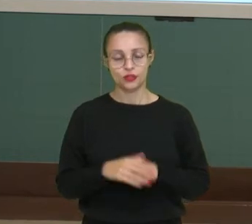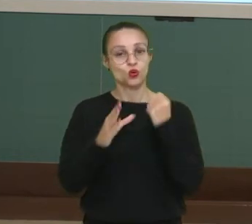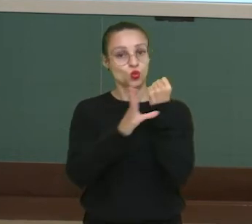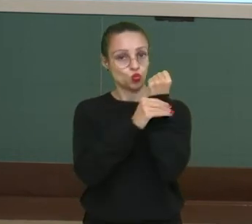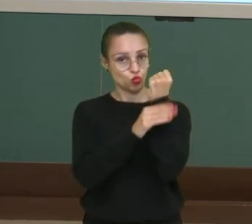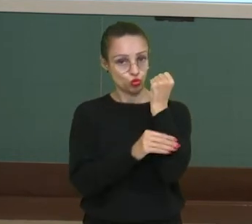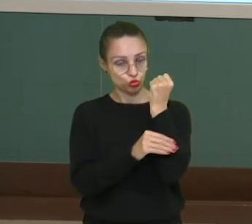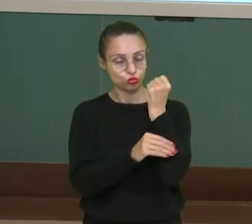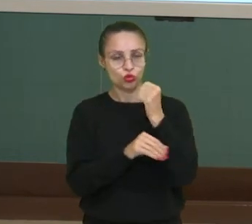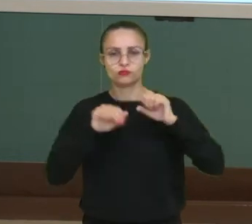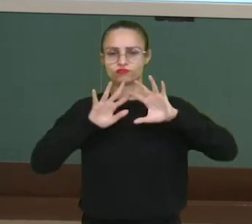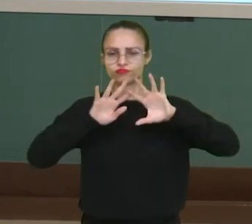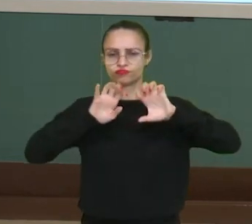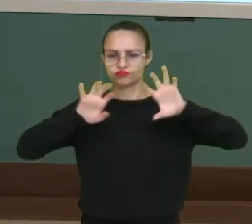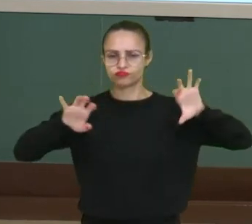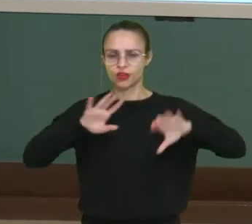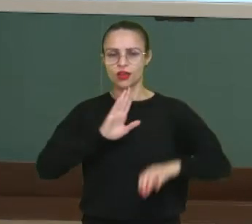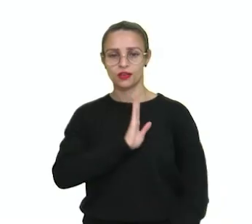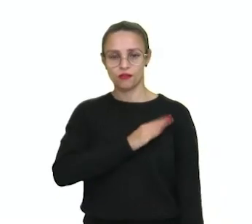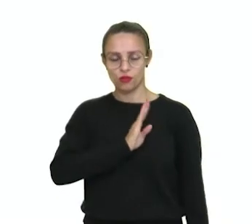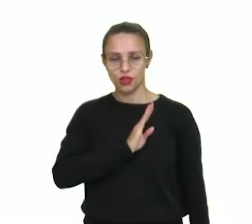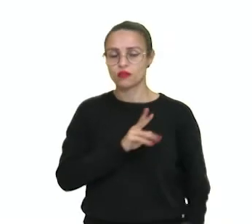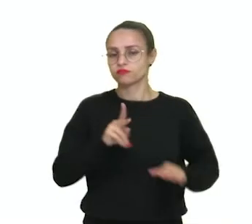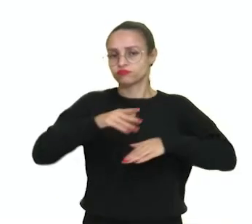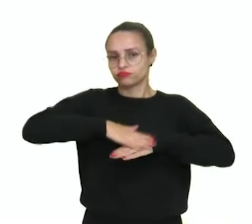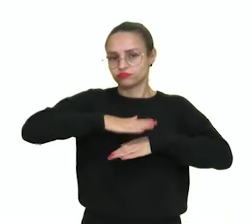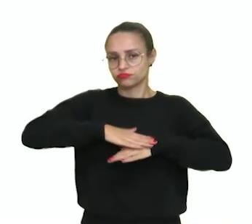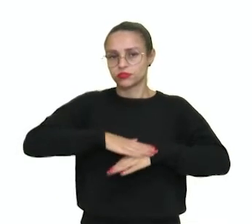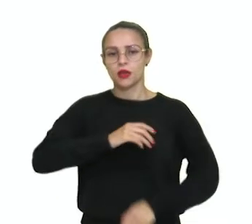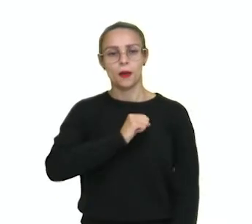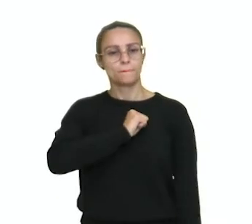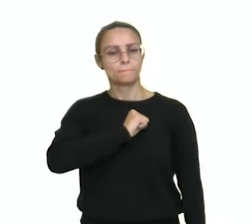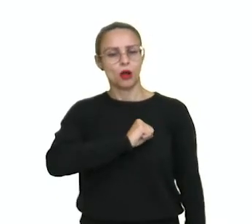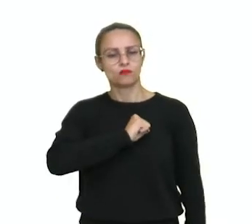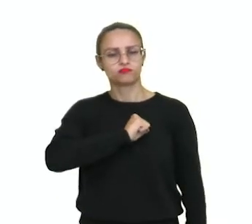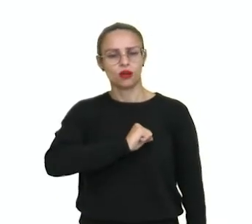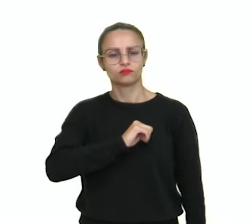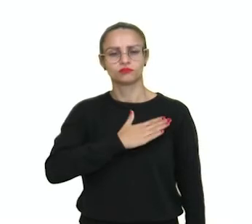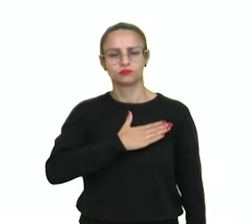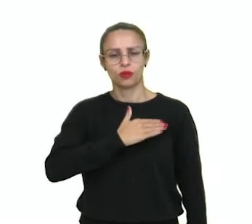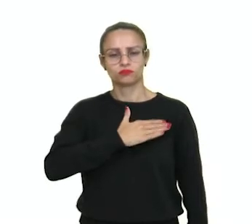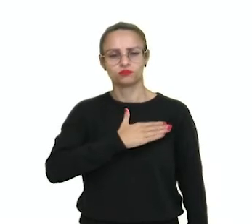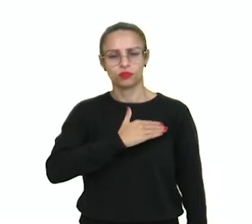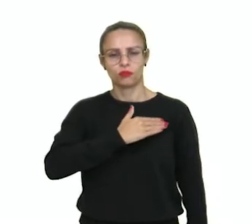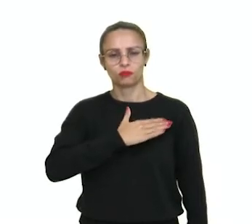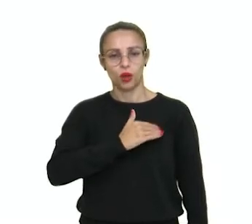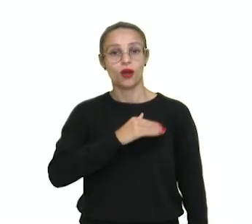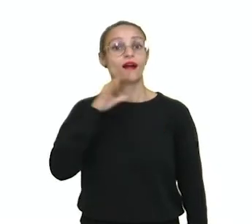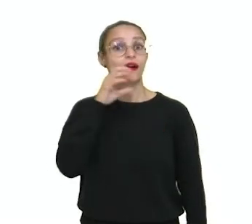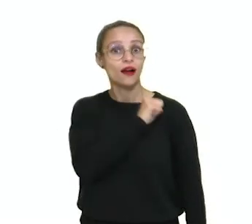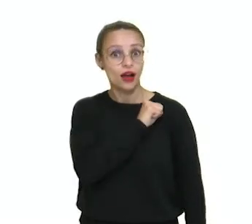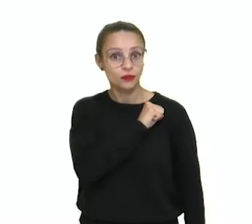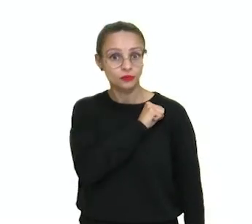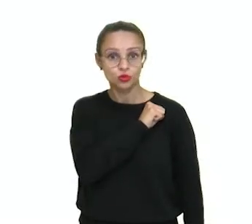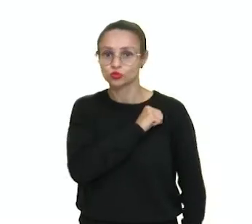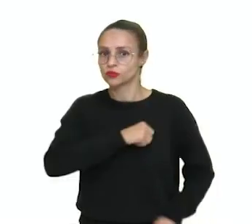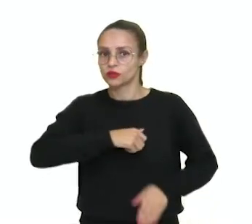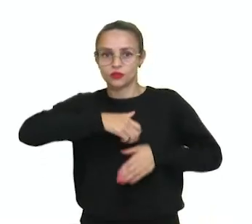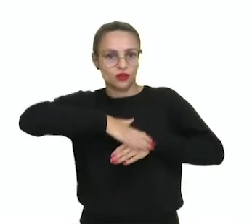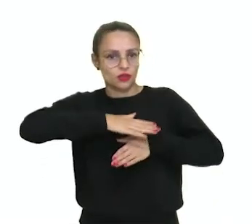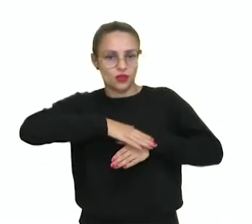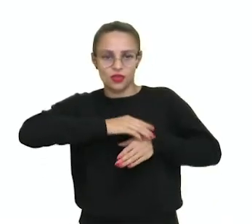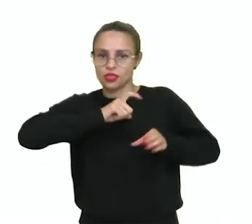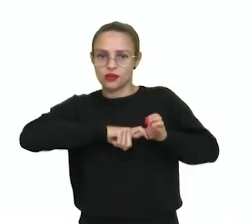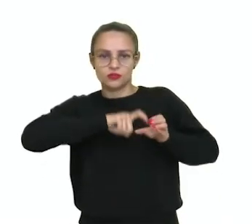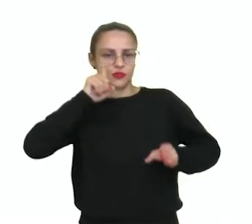é responsável pelos batimentos do coração. E o batimento do nosso coração é rápido e involuntário.